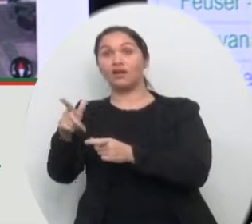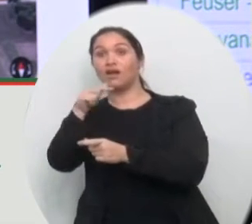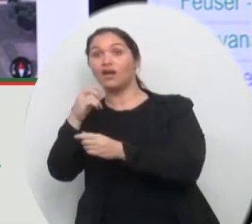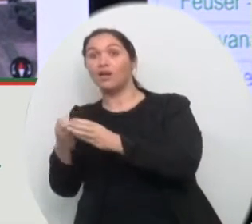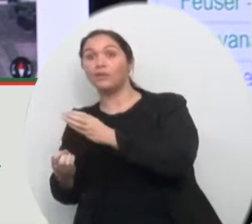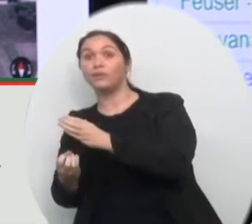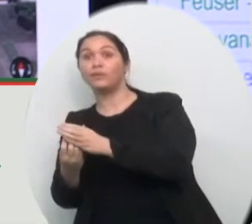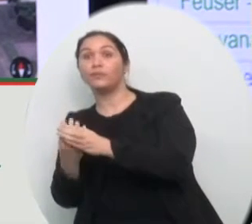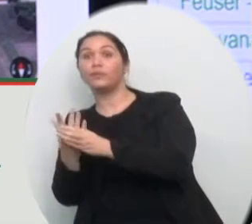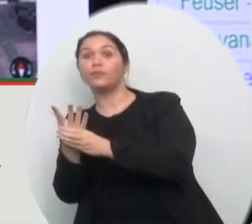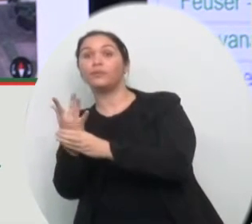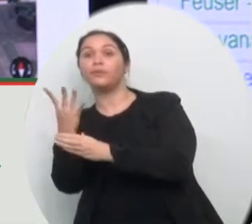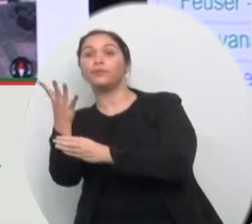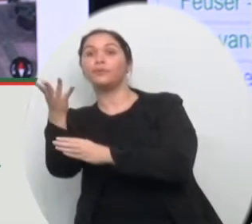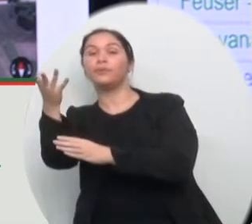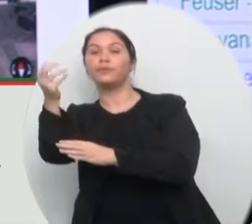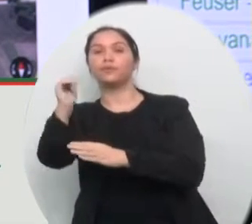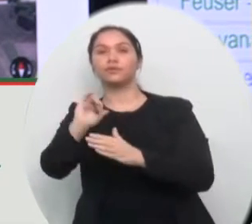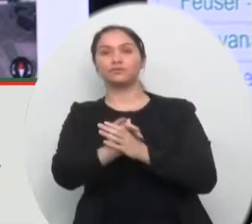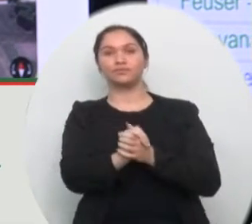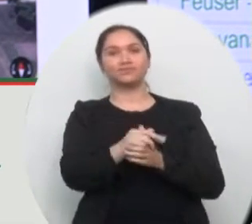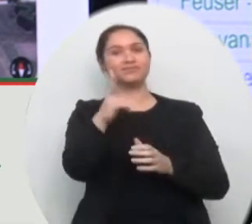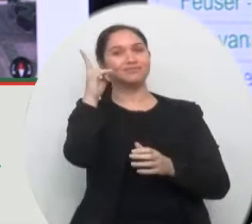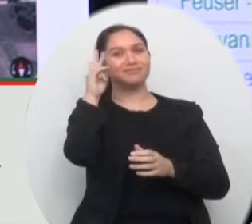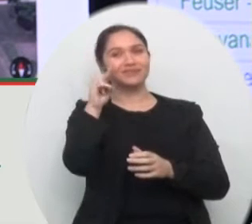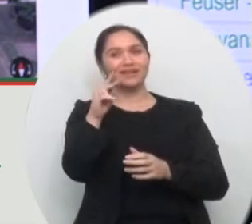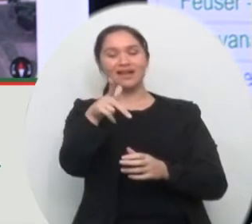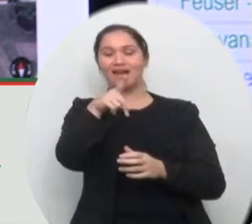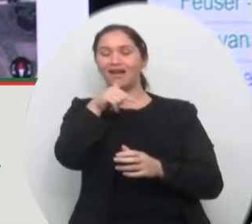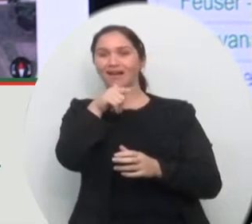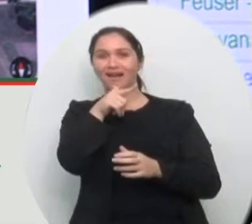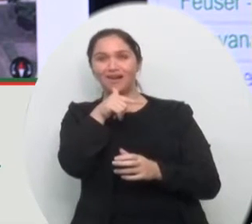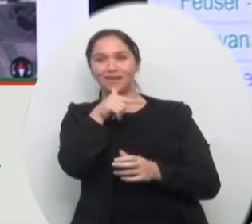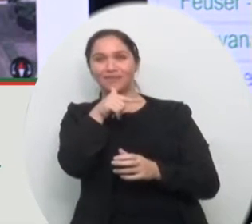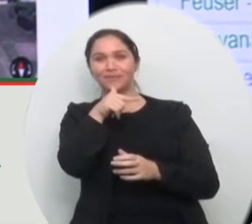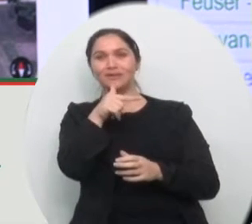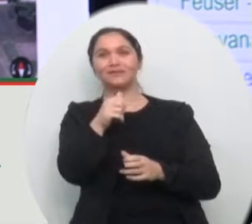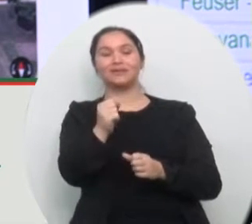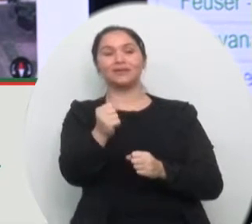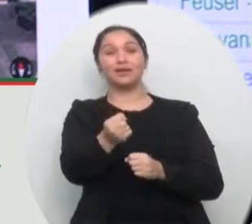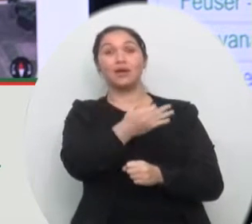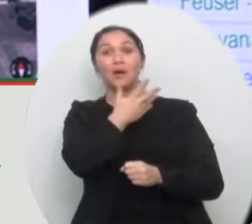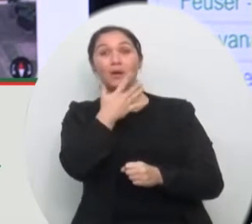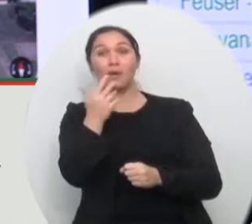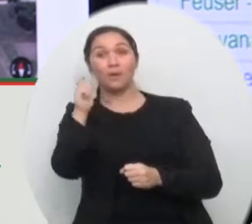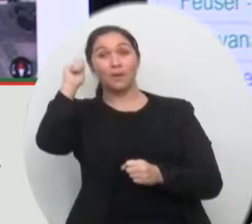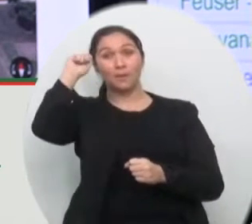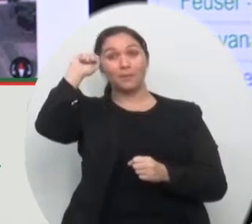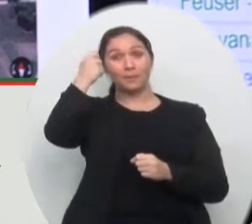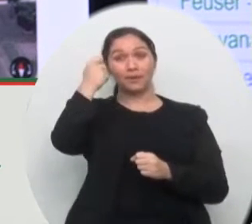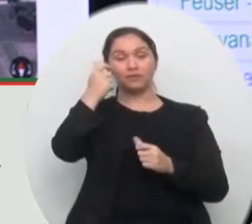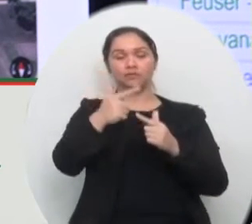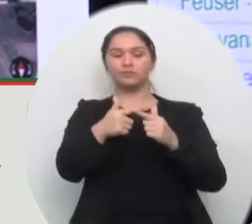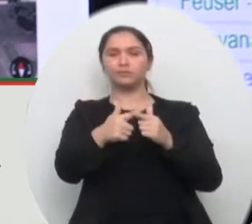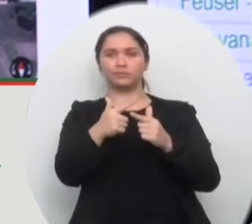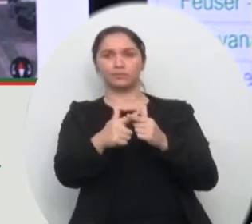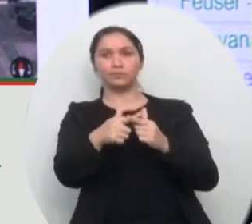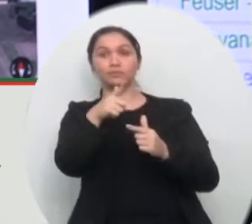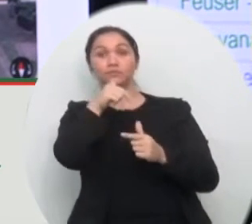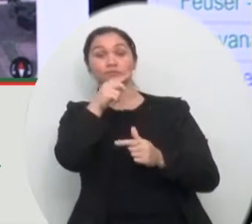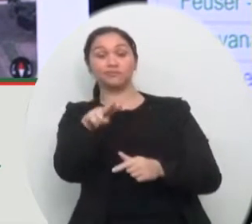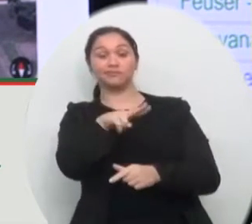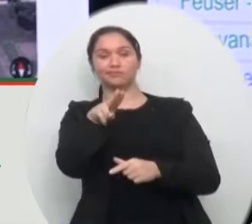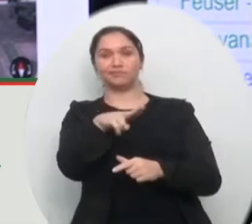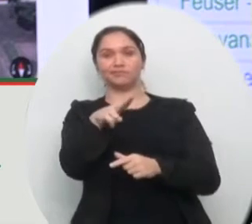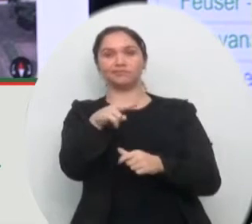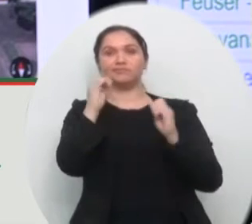valo aqui, ó. A água suja, a água preta, a água que era lavada o frango mesmo.